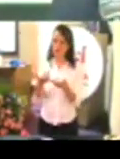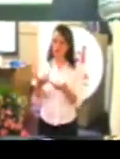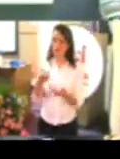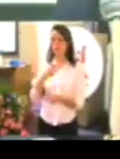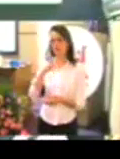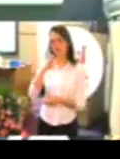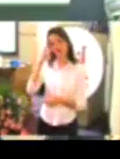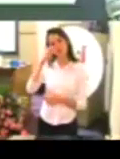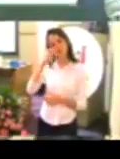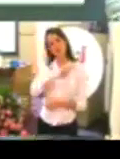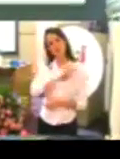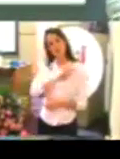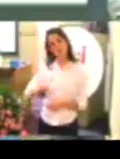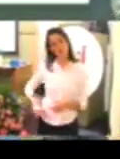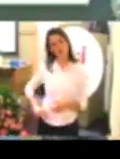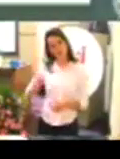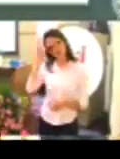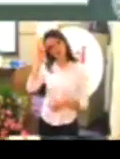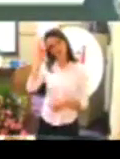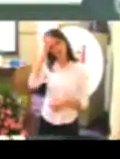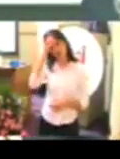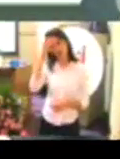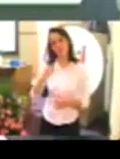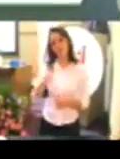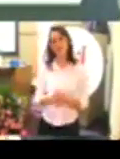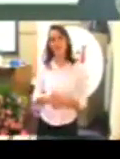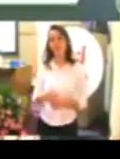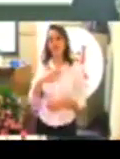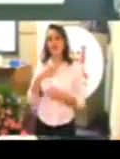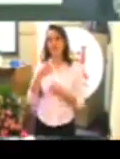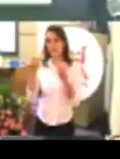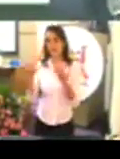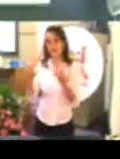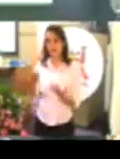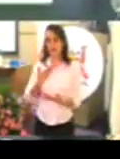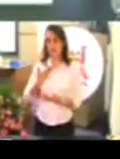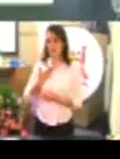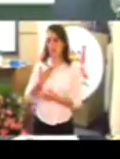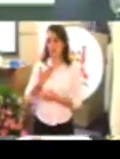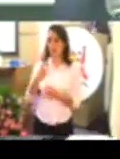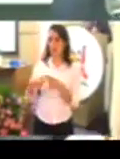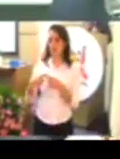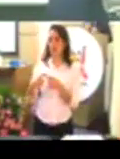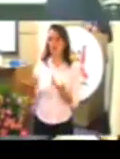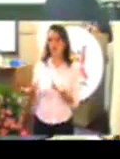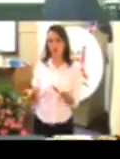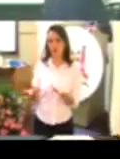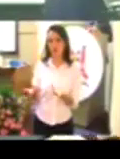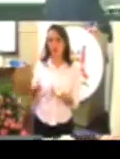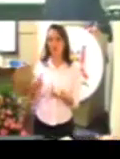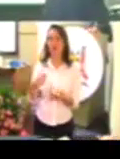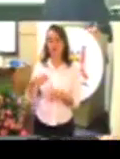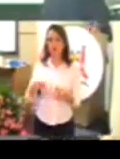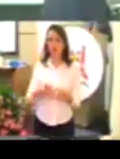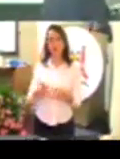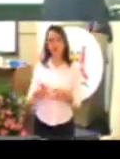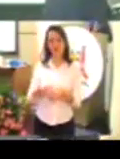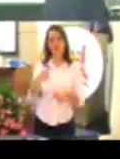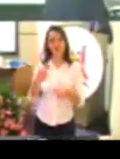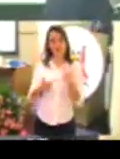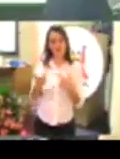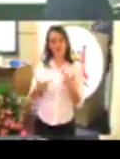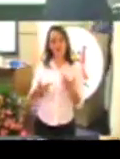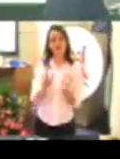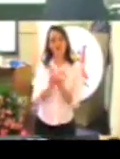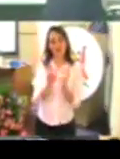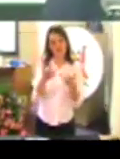de Criciúma. Quando eu digo meus colegas, porque eu também sou servidor